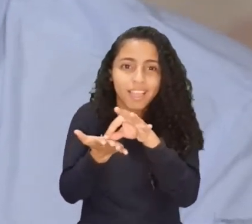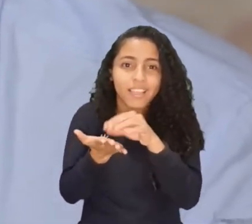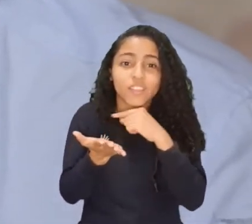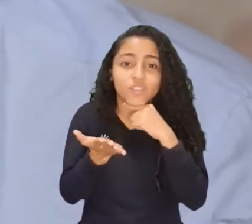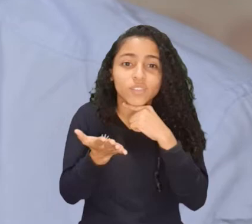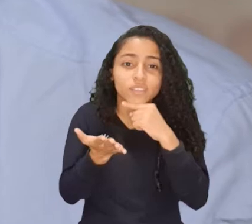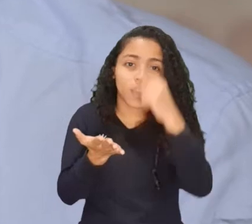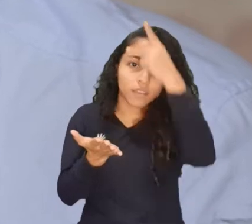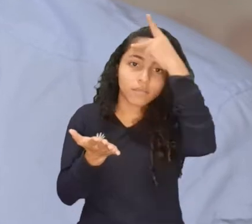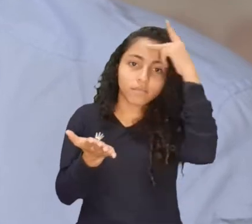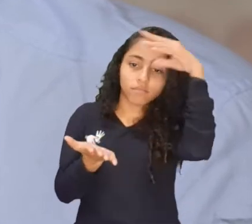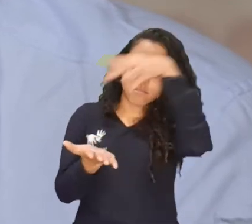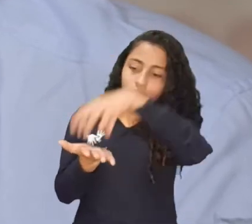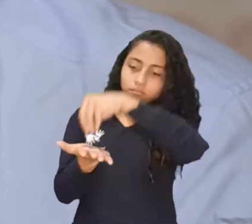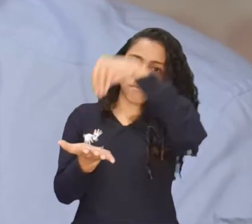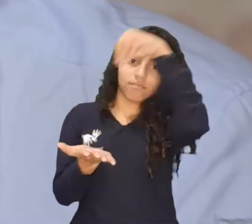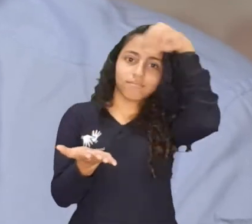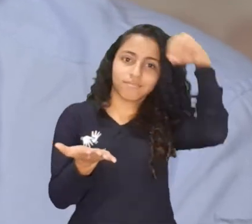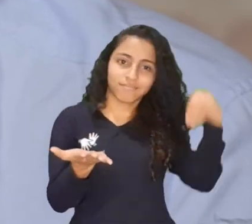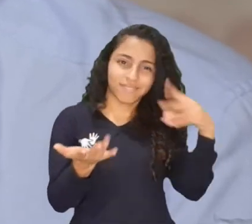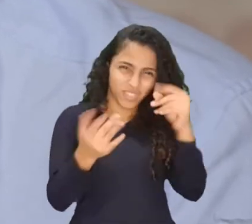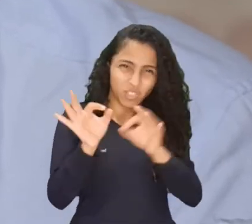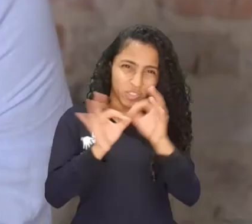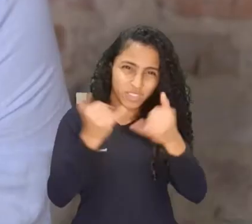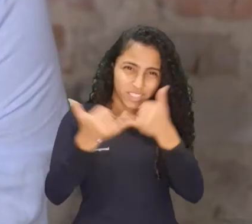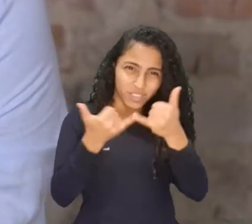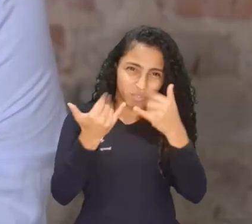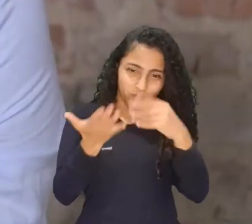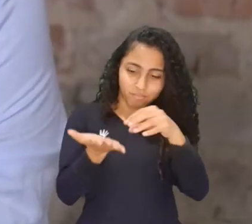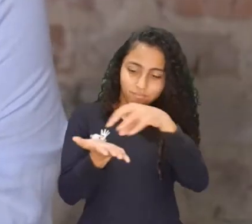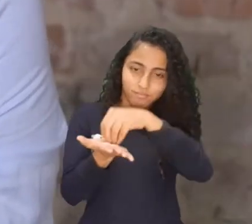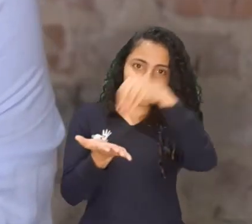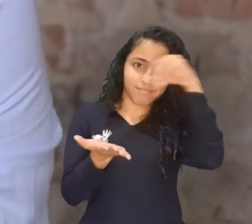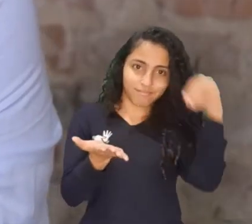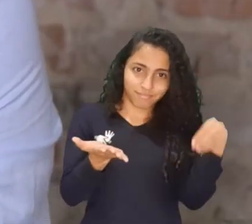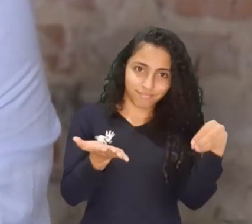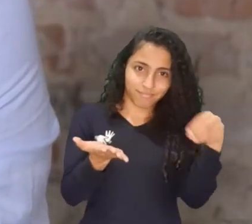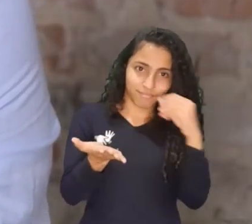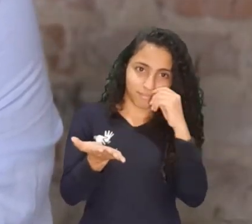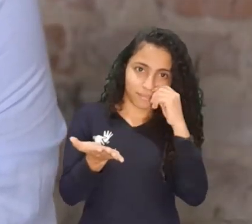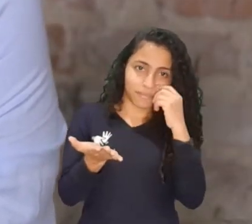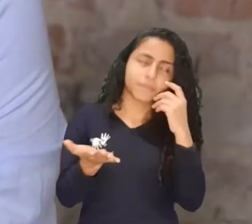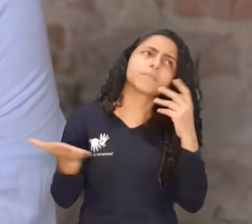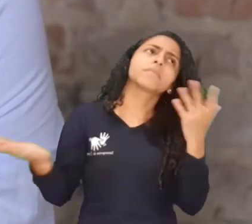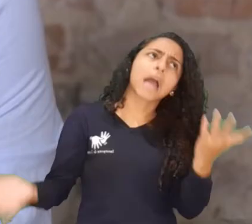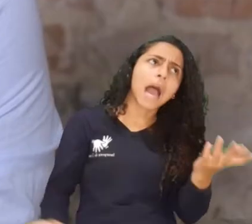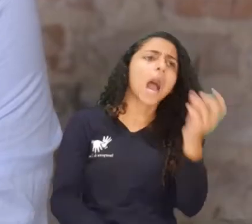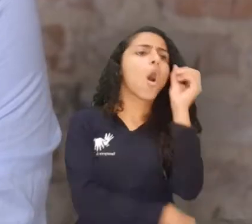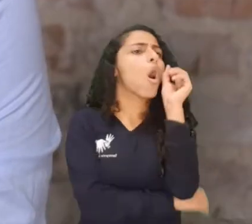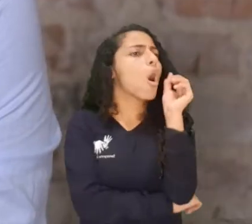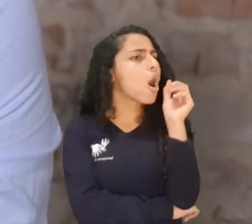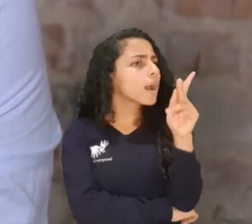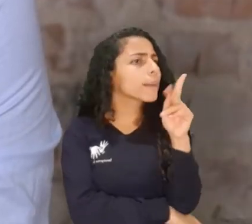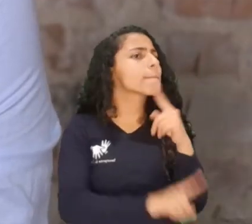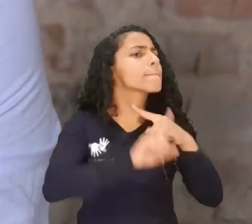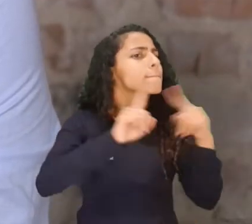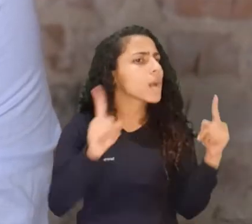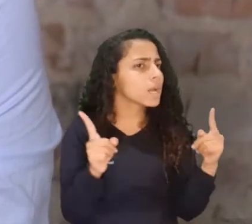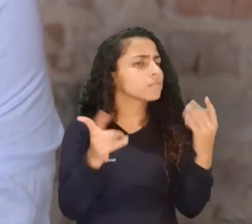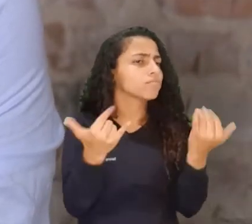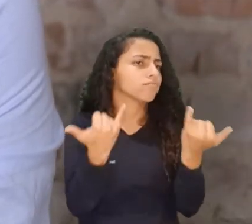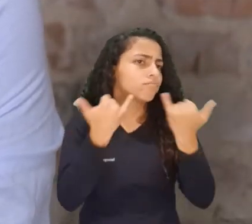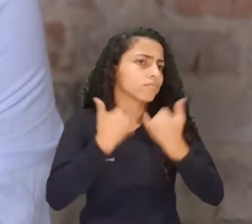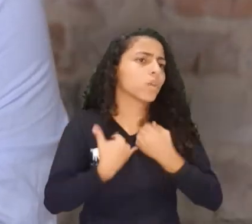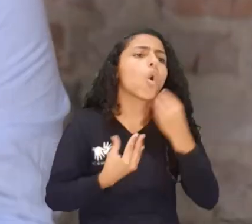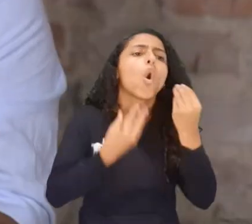essa espécie para fora do quadrado. Tudo bem, Rafael, mas você me disse como é que eu faço para